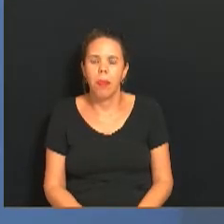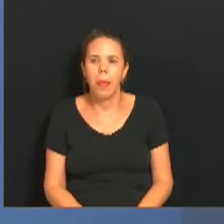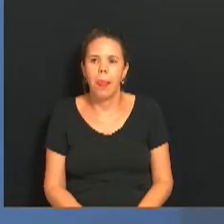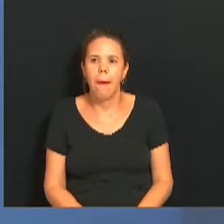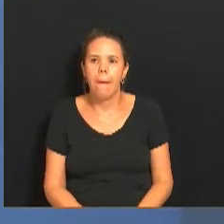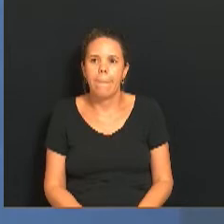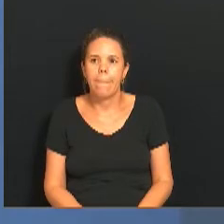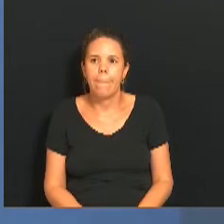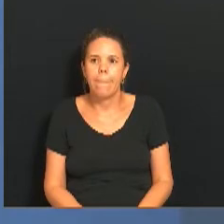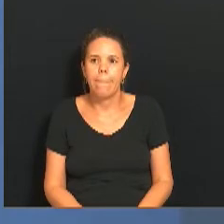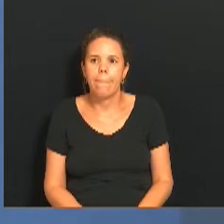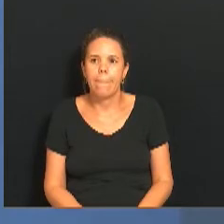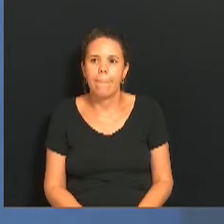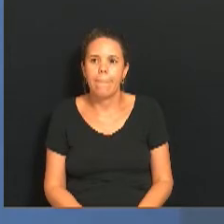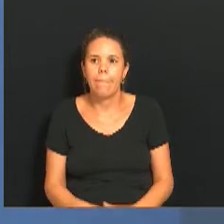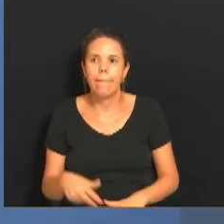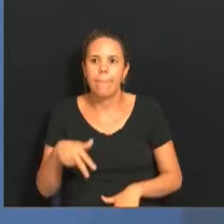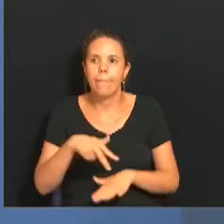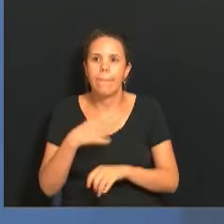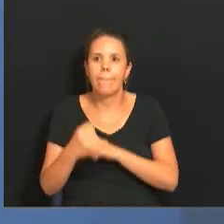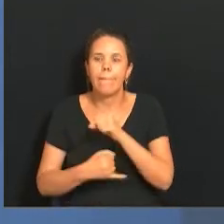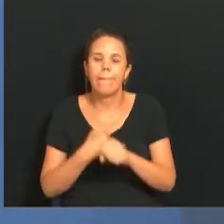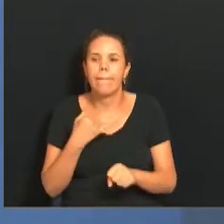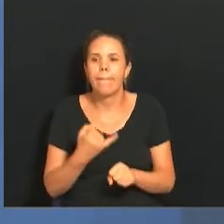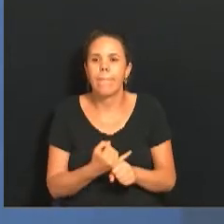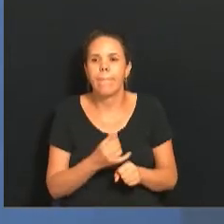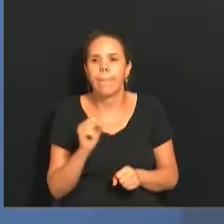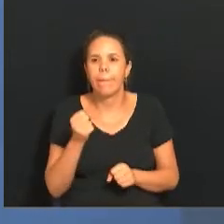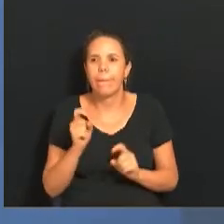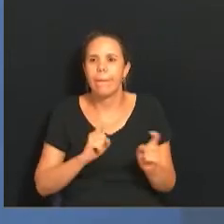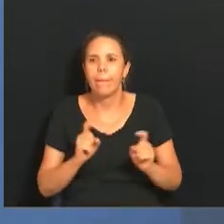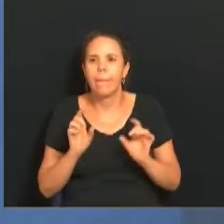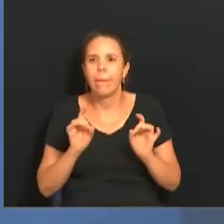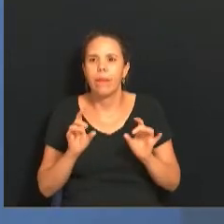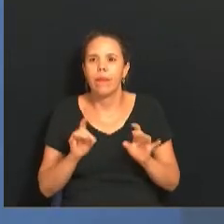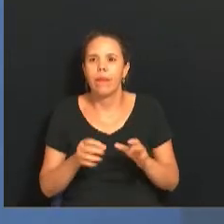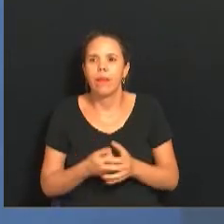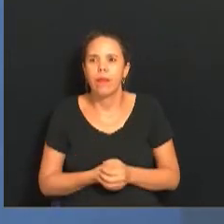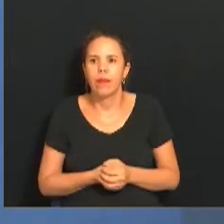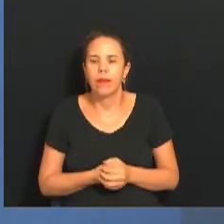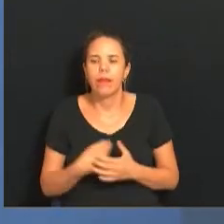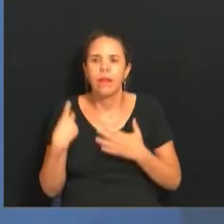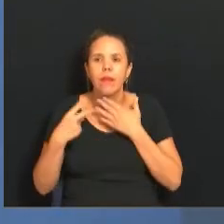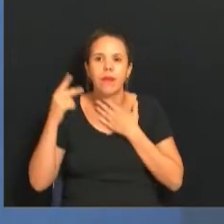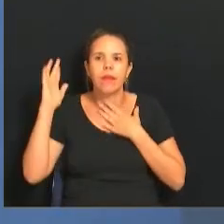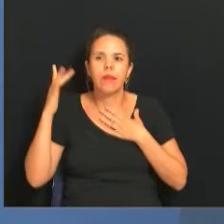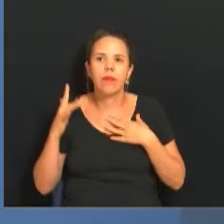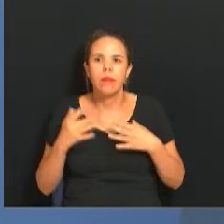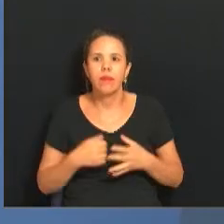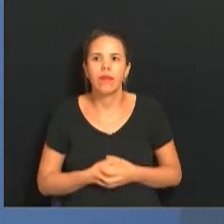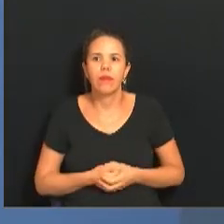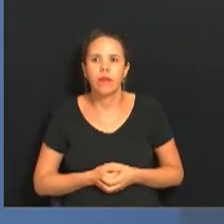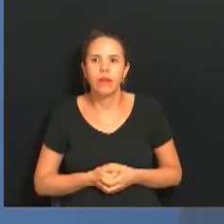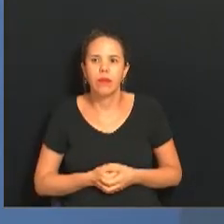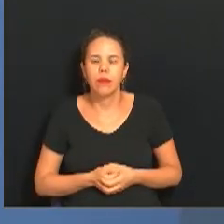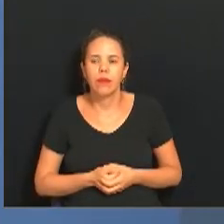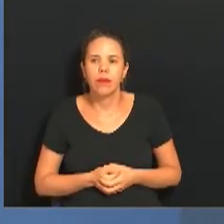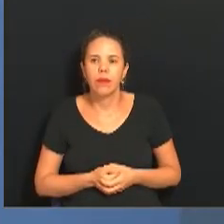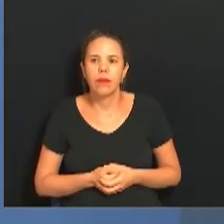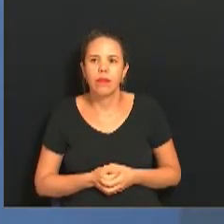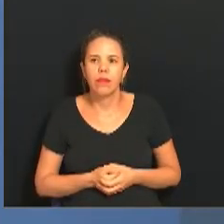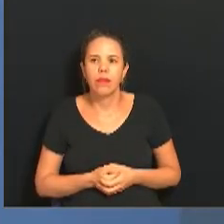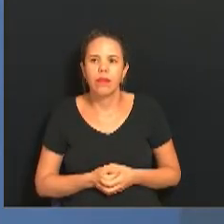E ainda na tribuna virtual, durante a 8ª reunião extraordinária, a vereadora Guida Calisto falou sobre